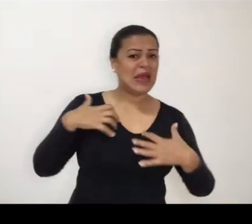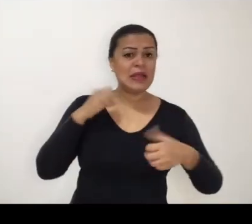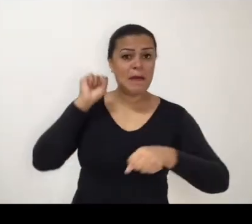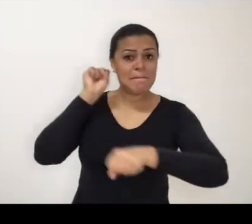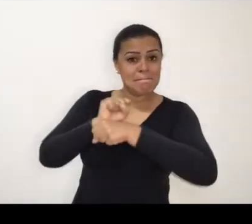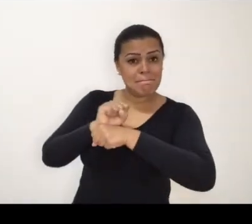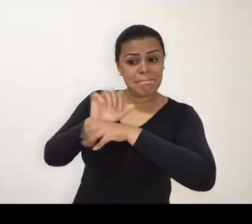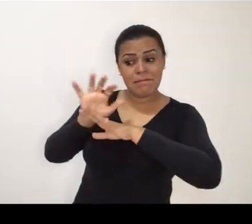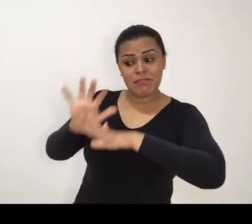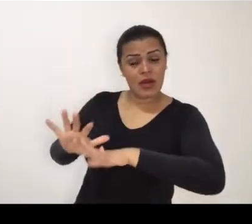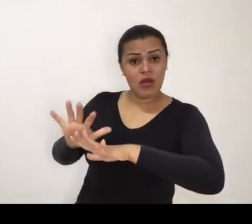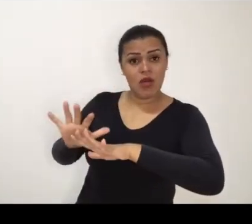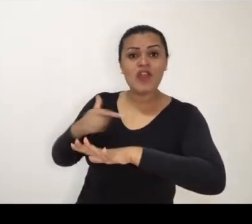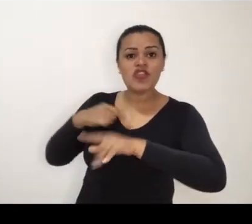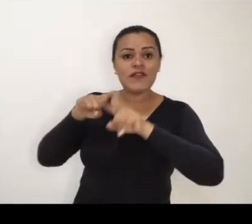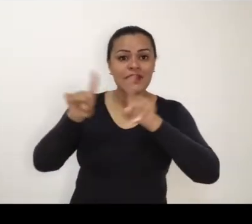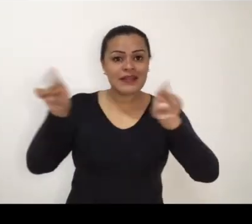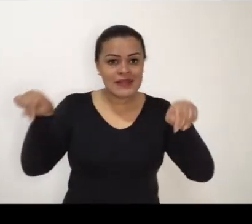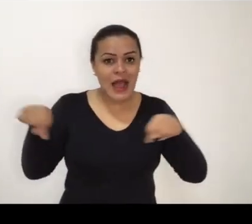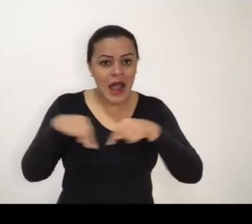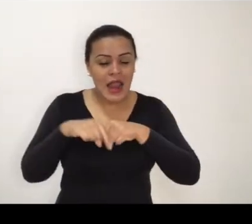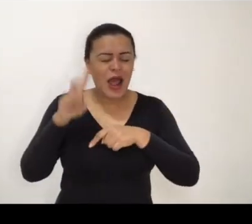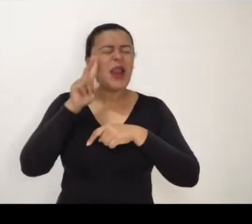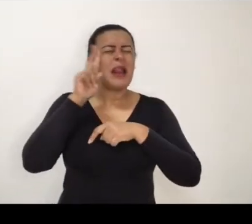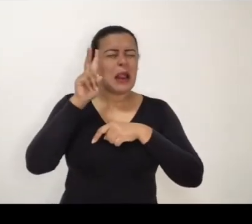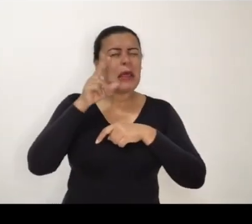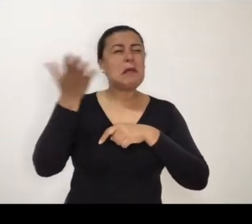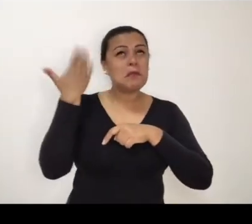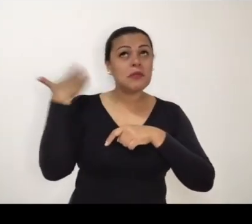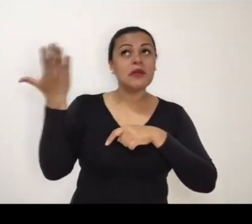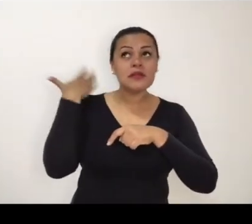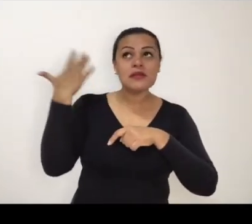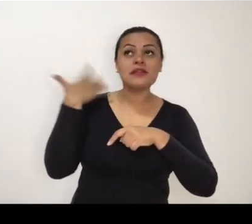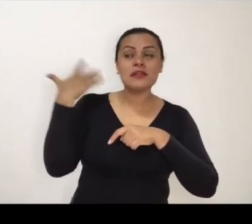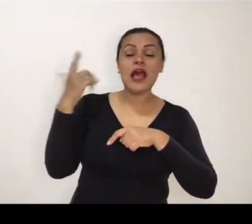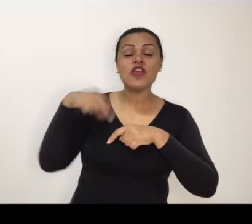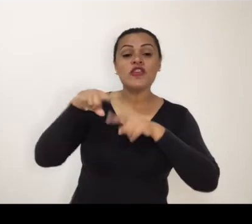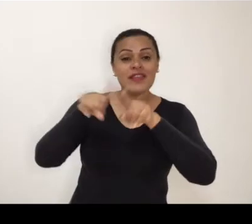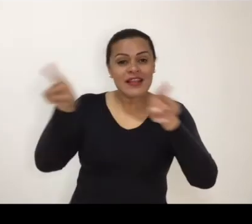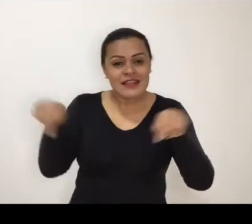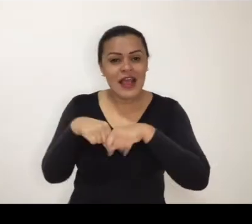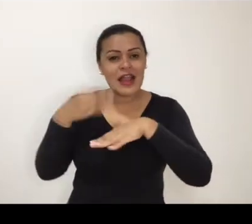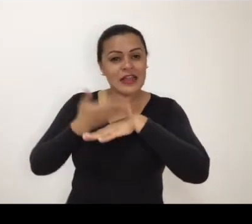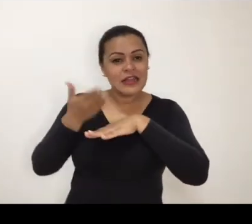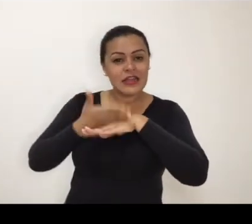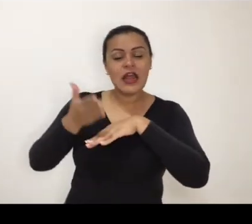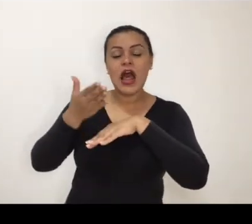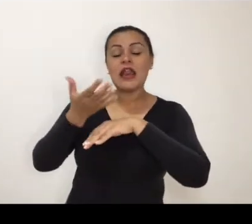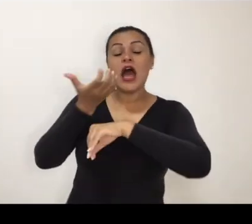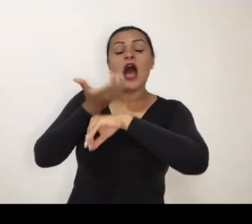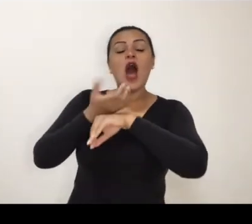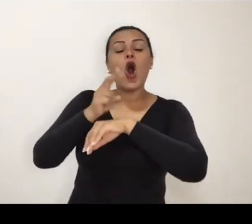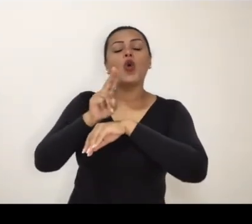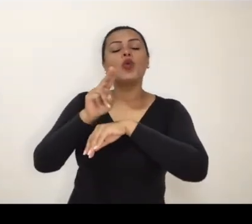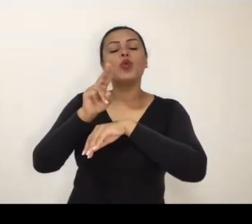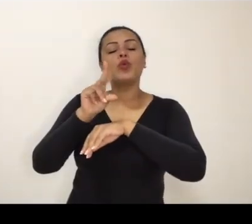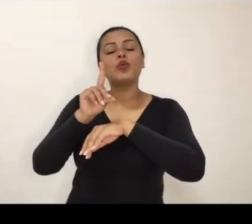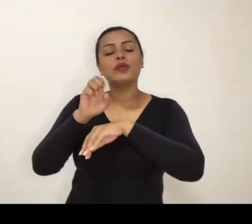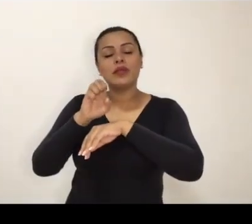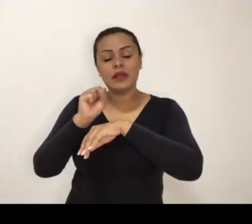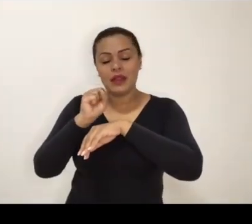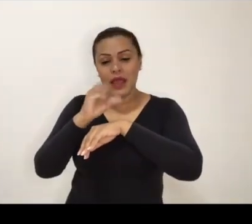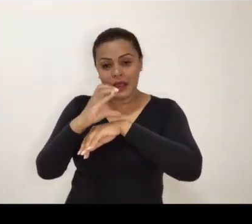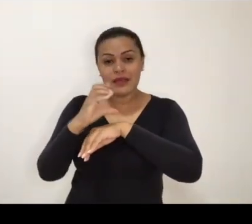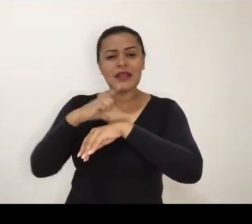vivendo, interrompeu. A gente estava na sala, eu me lembro muito nitidamente desse momento, na sala de ensaio na UDESC, e estava acontecendo toda uma reunião do